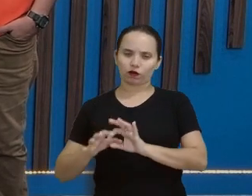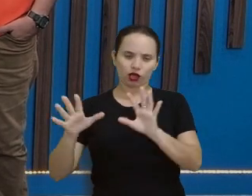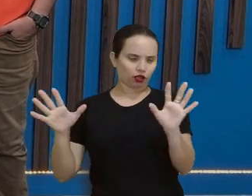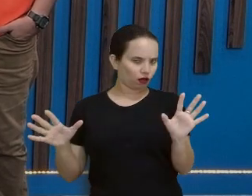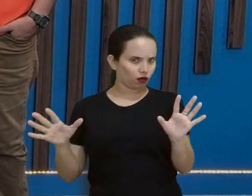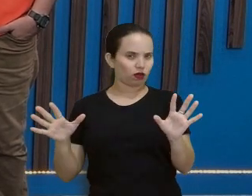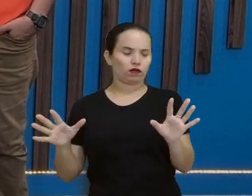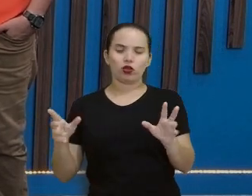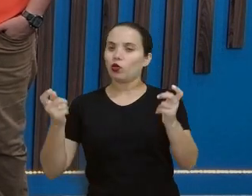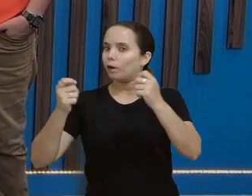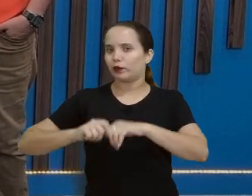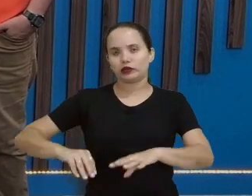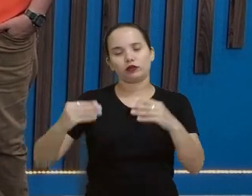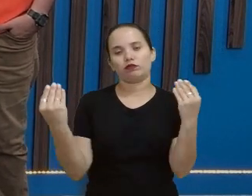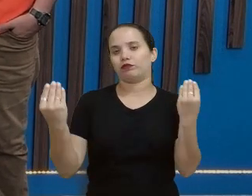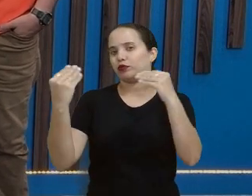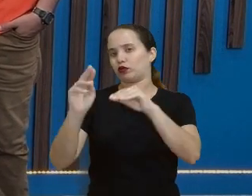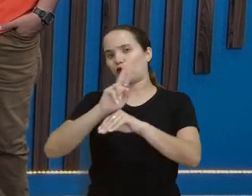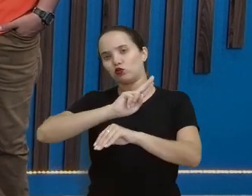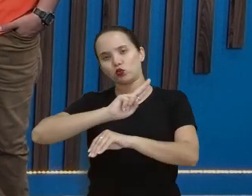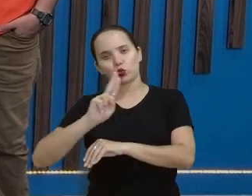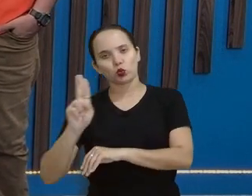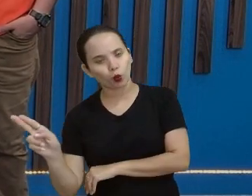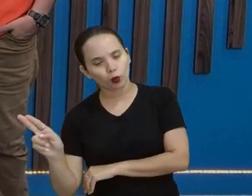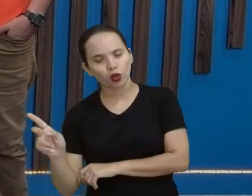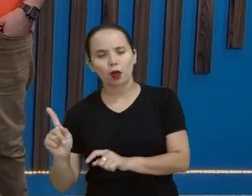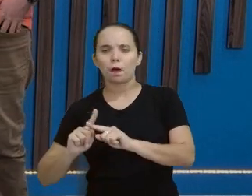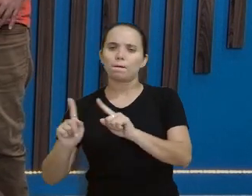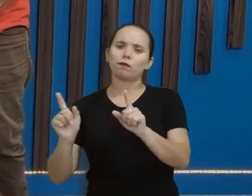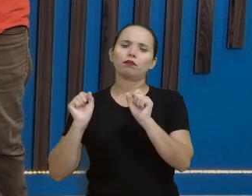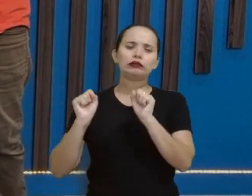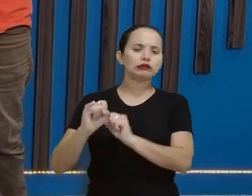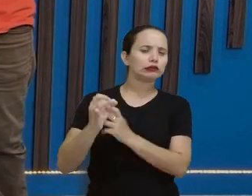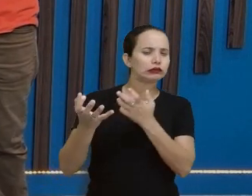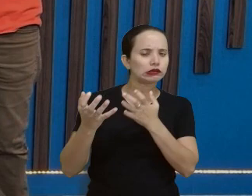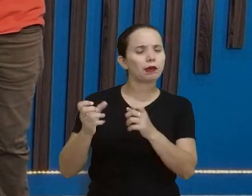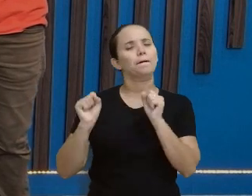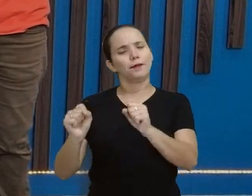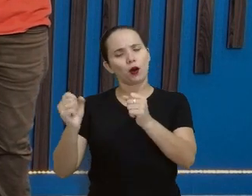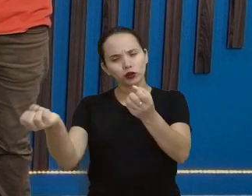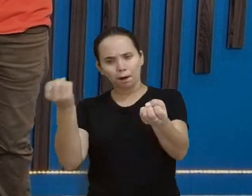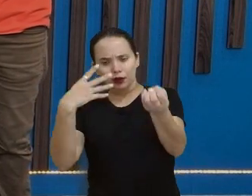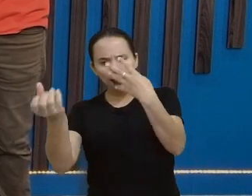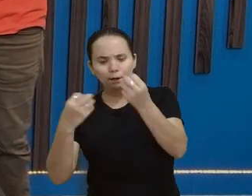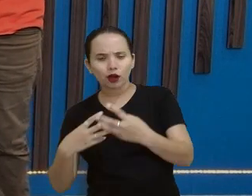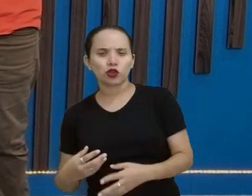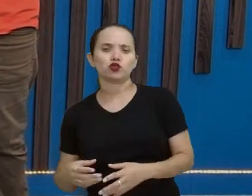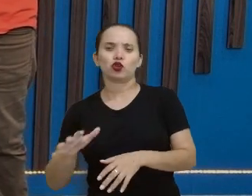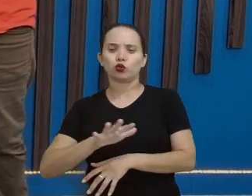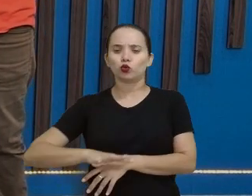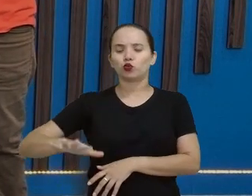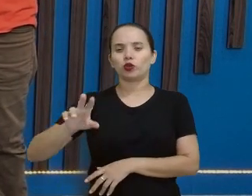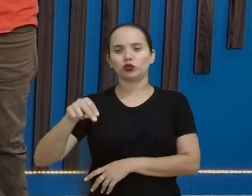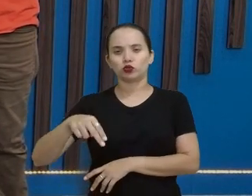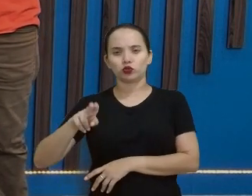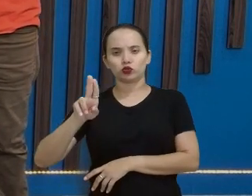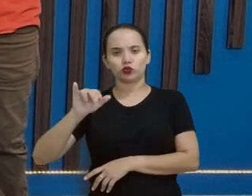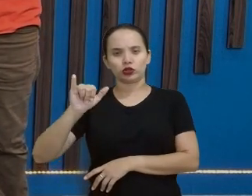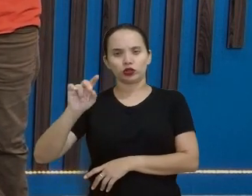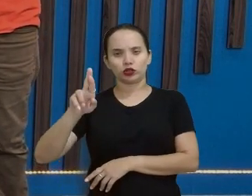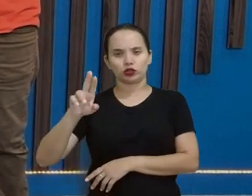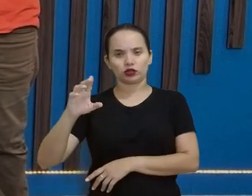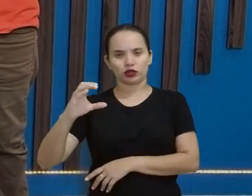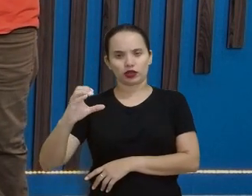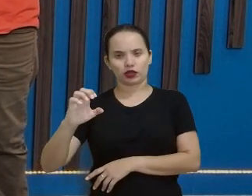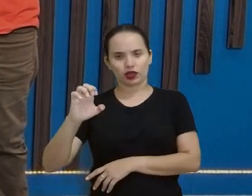se identificar assim, no produto, vocês enviam para a gente, né? Através da plataforma Unihack, né? Você chega